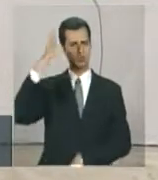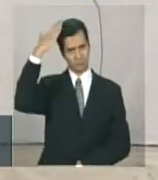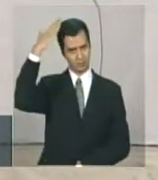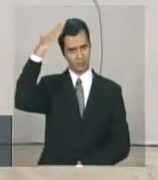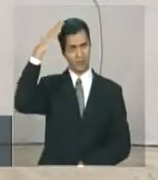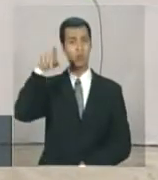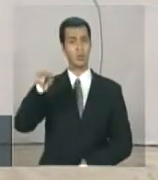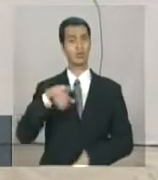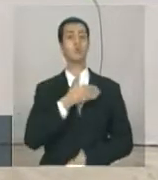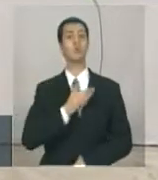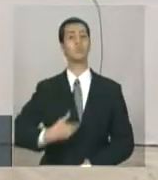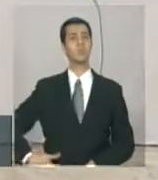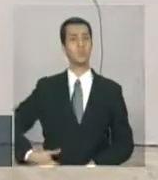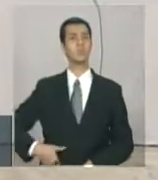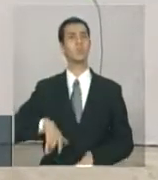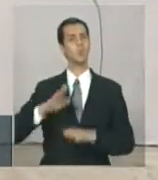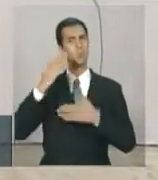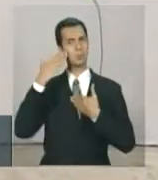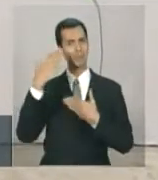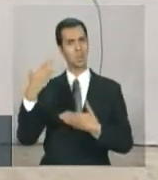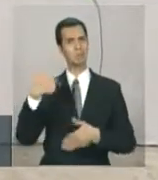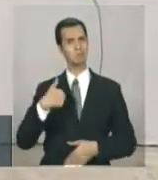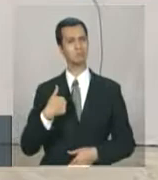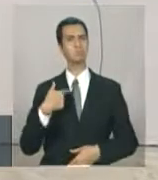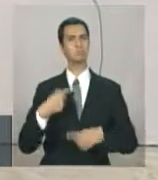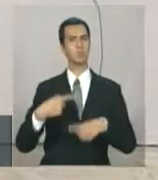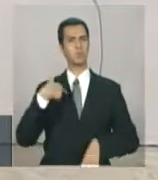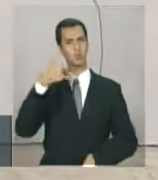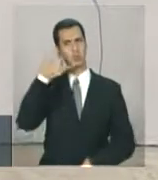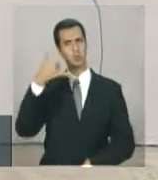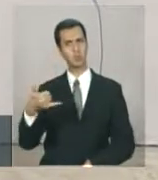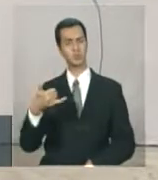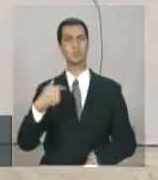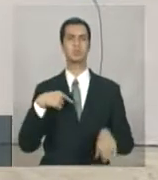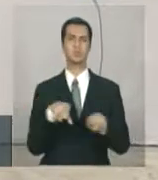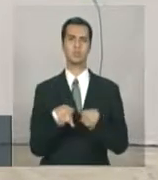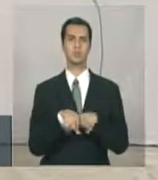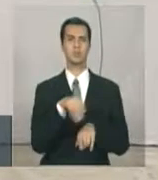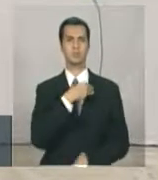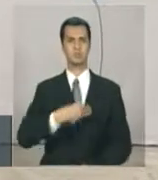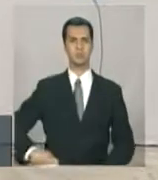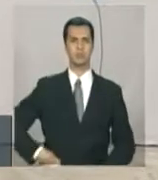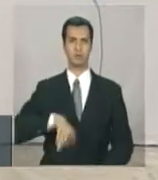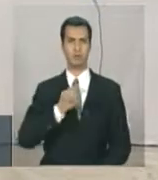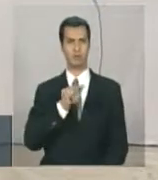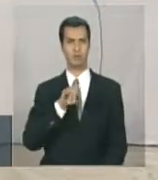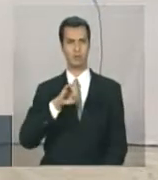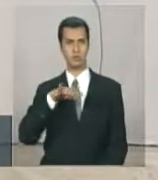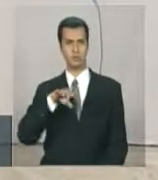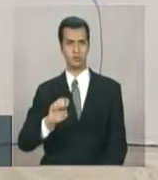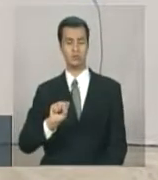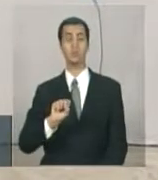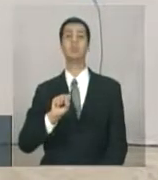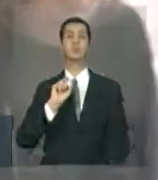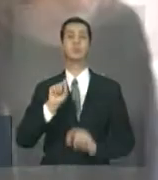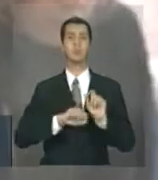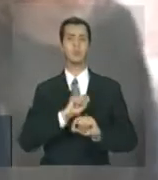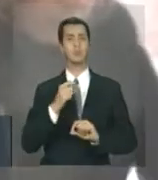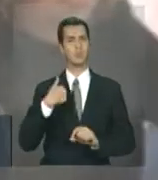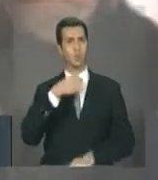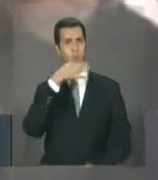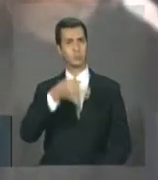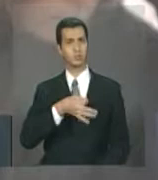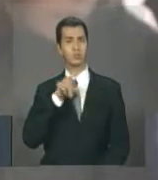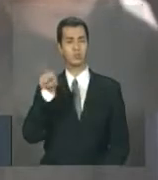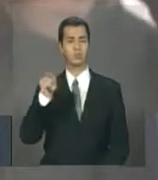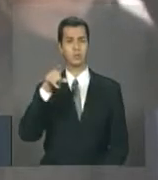governador agradeceu o telefonema que dei, conversamos a ministra Cleise. Eu acho que Paraná tem muita gente